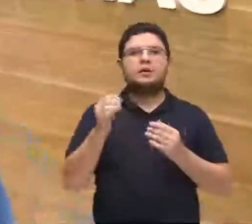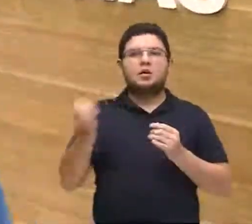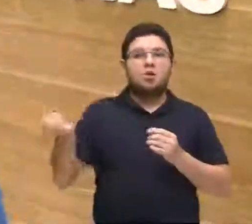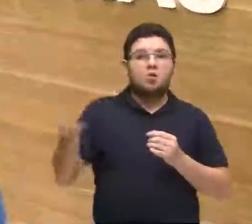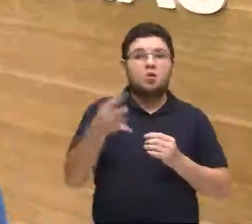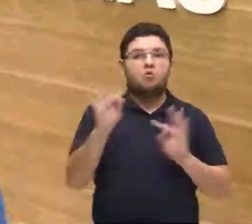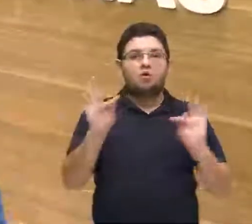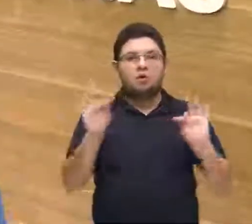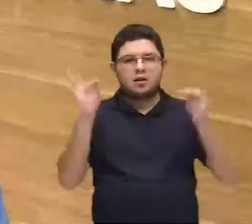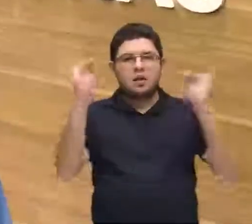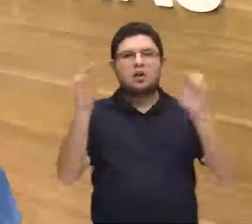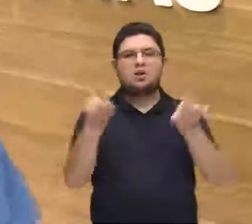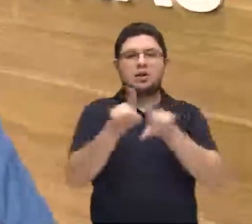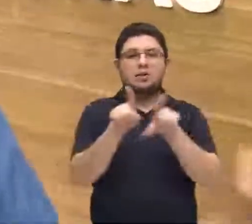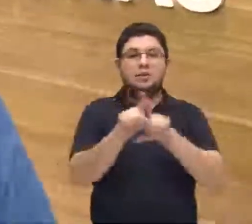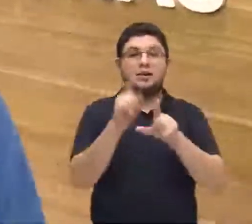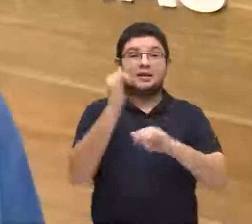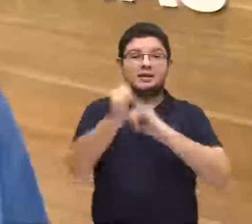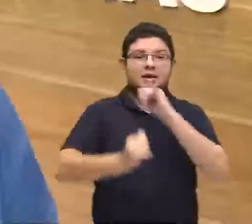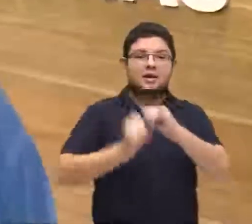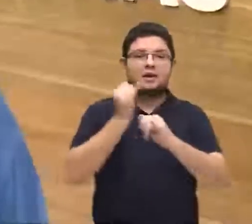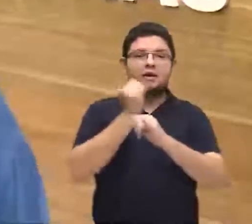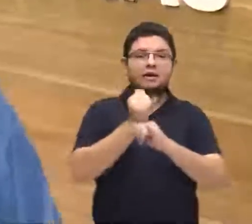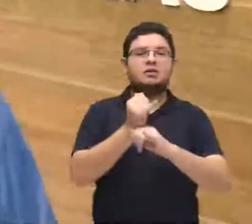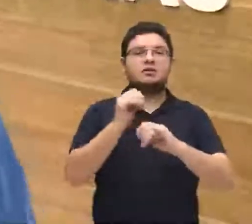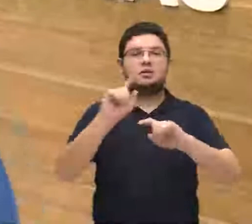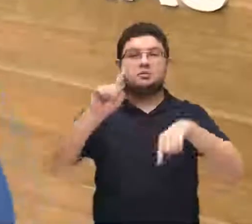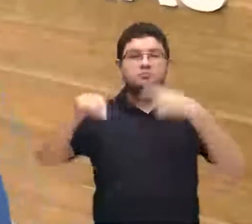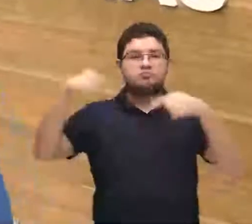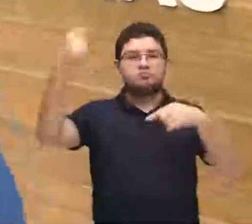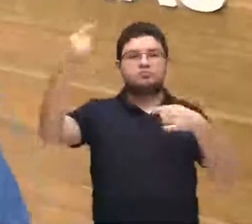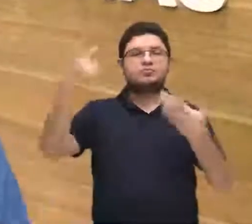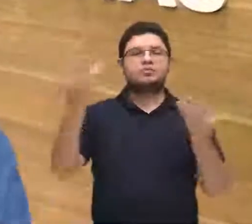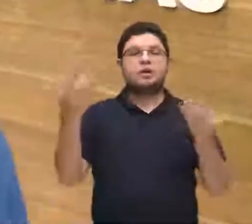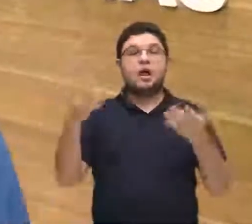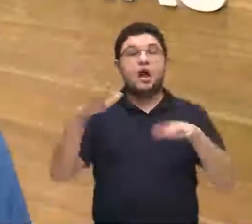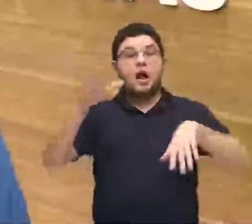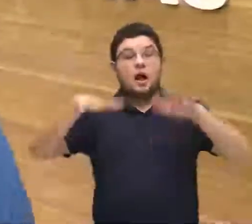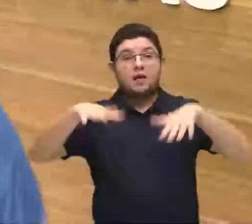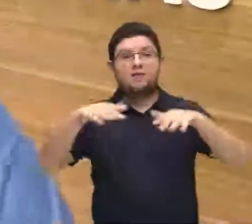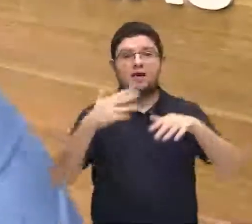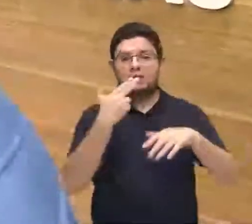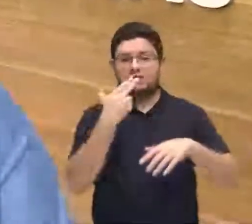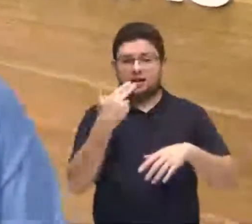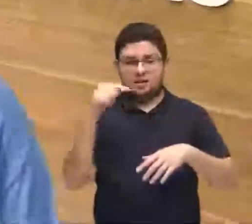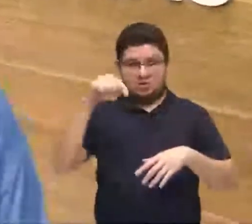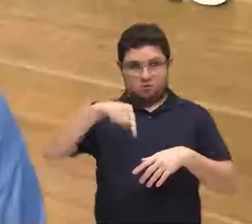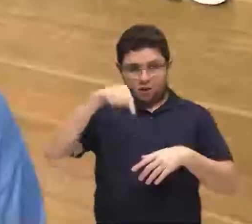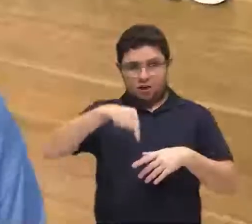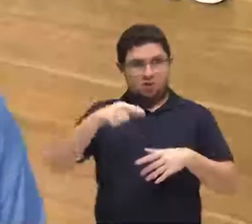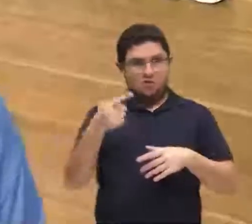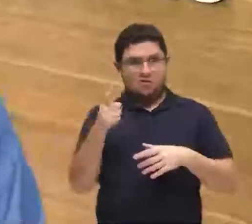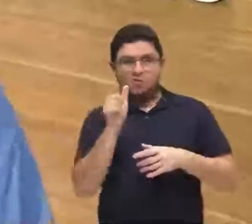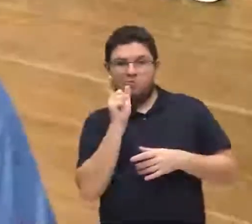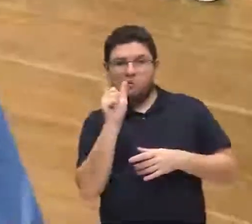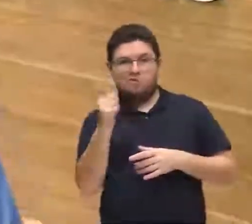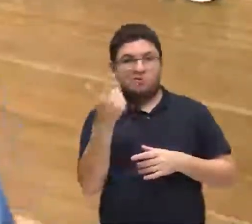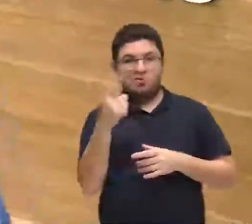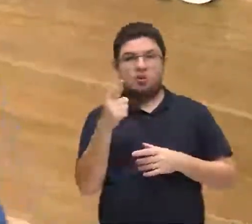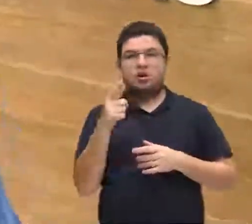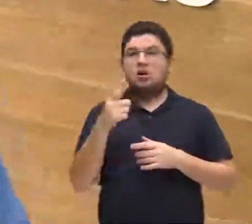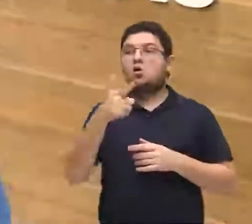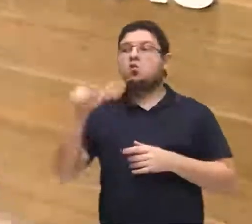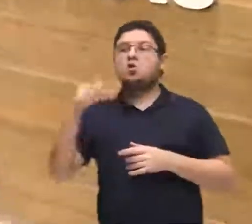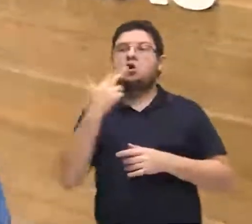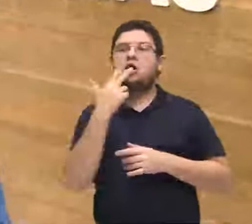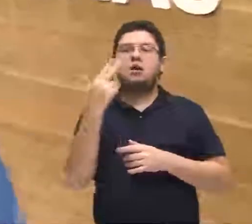evolução da internet, a língua, às vezes, não tem um termo para designar aquilo. Então, ela acaba emprestando de uma outra